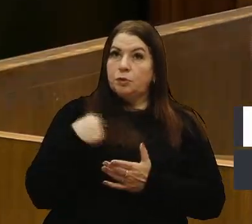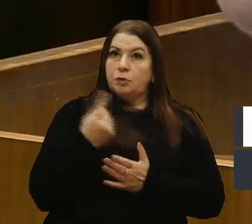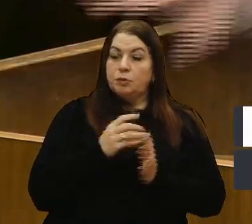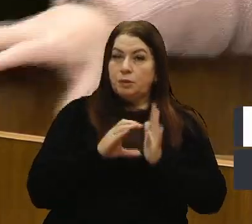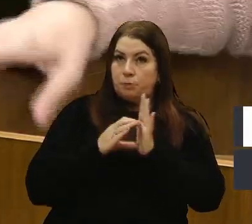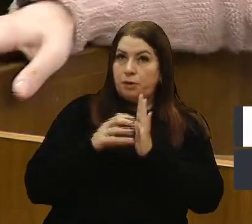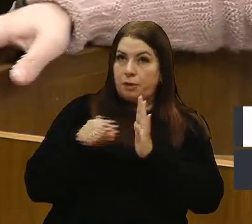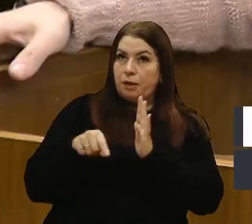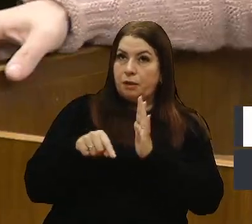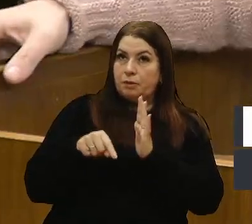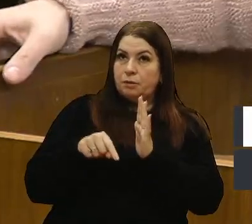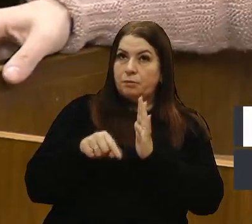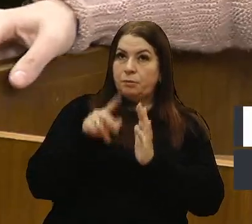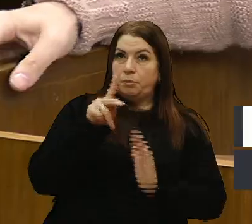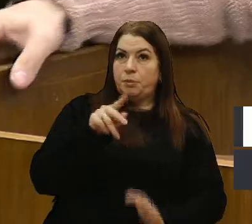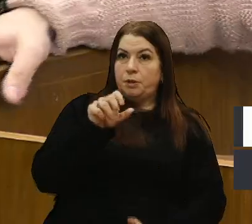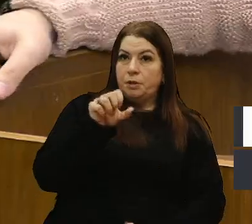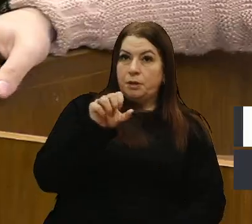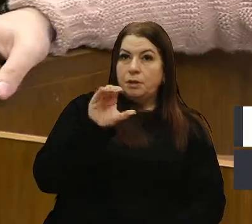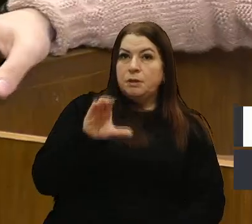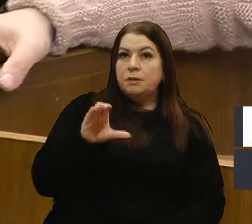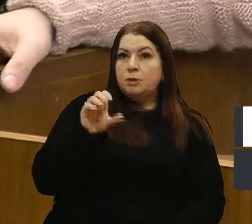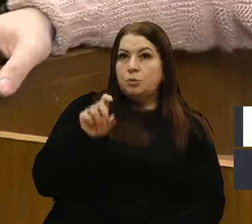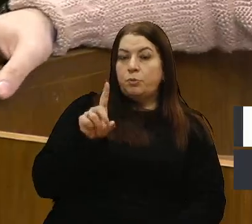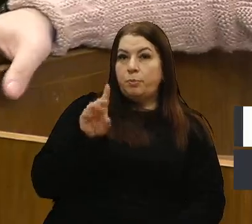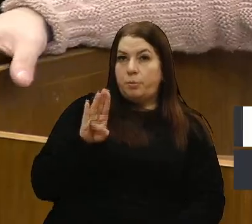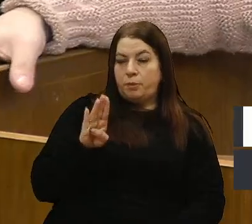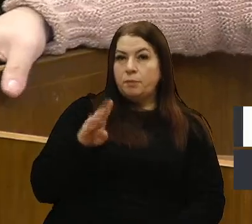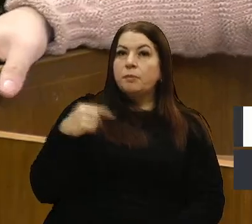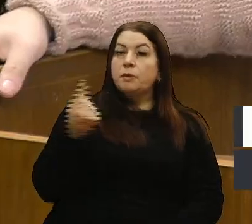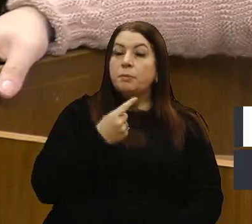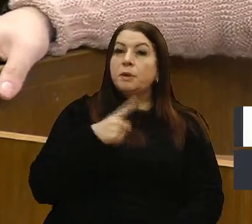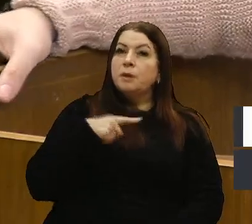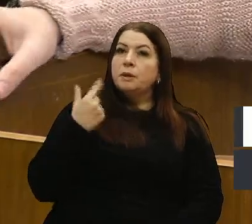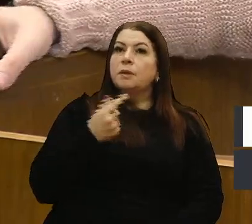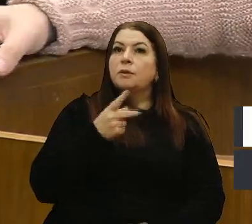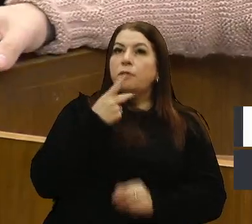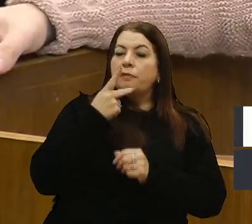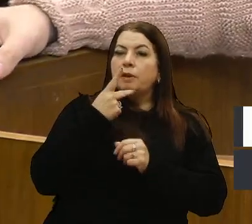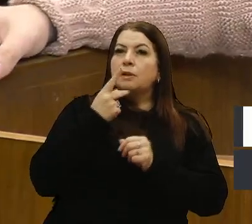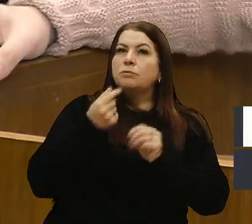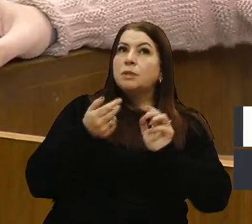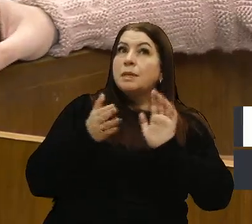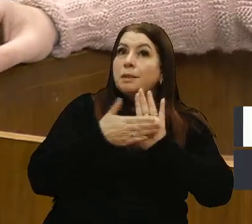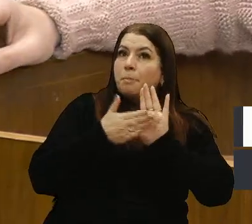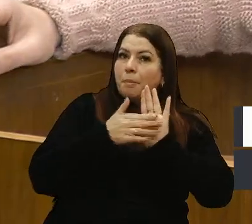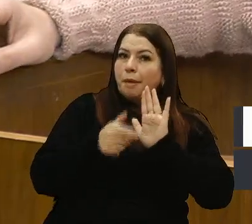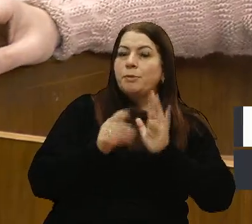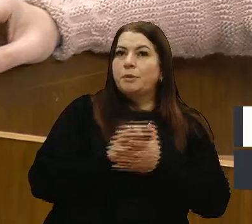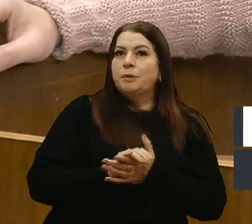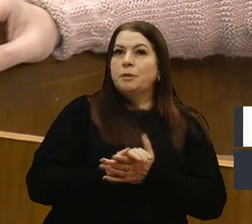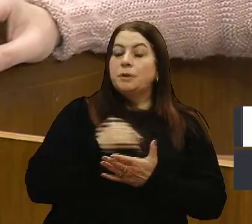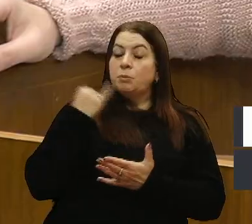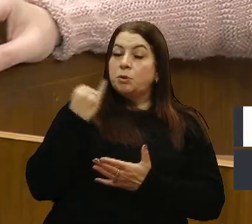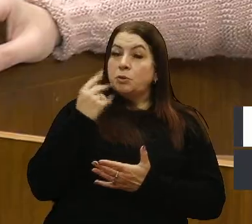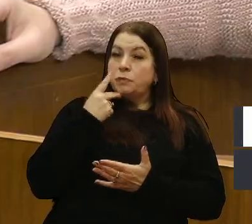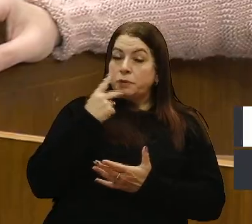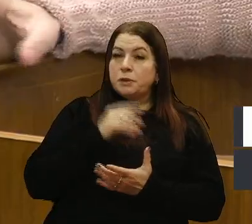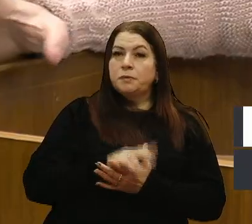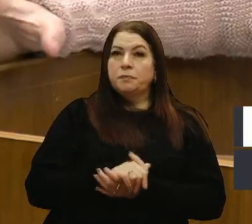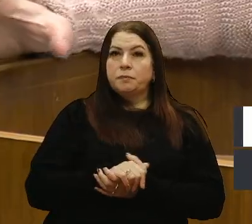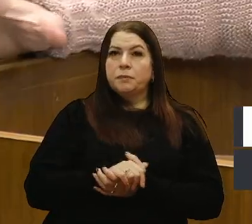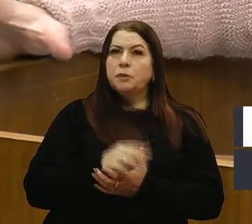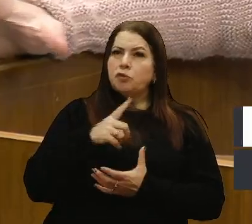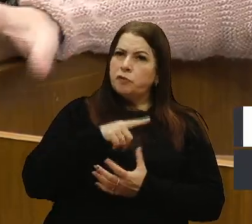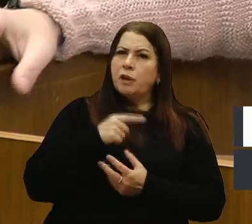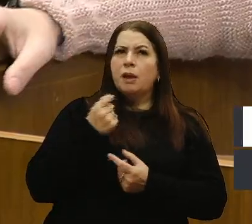bancada, da bancada do PCdoB. Inicialmente, quando nós levantamos essa pauta, importante dizer que